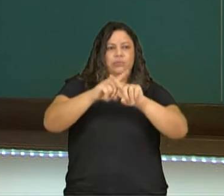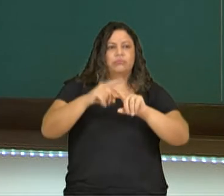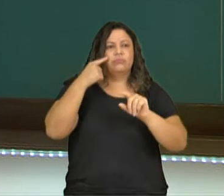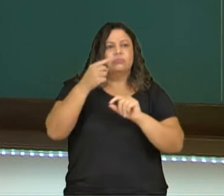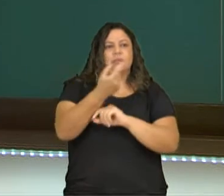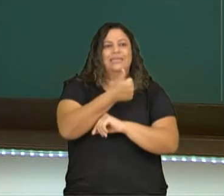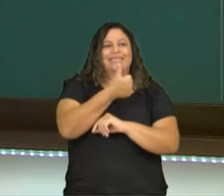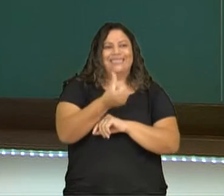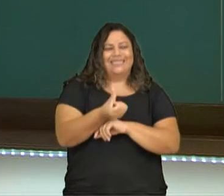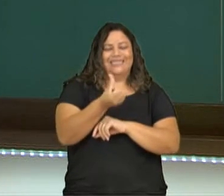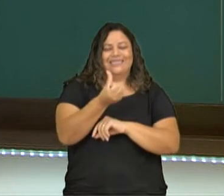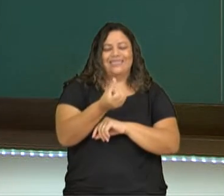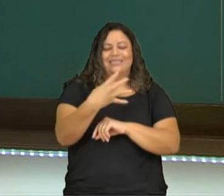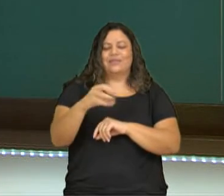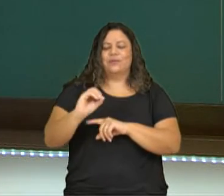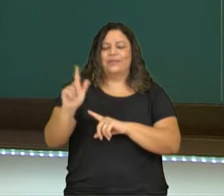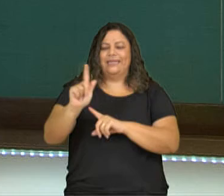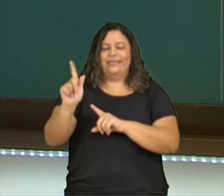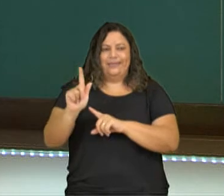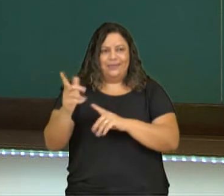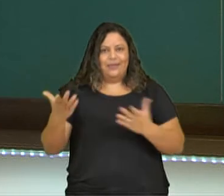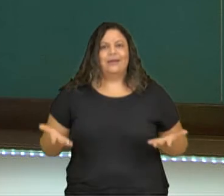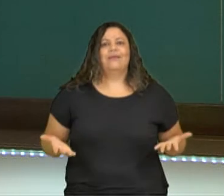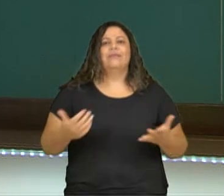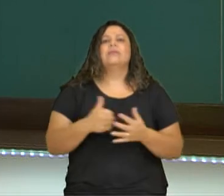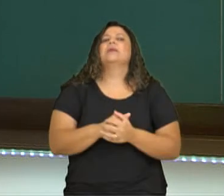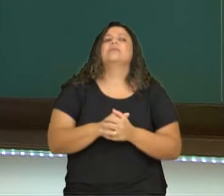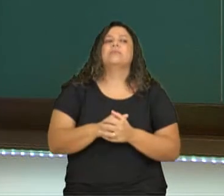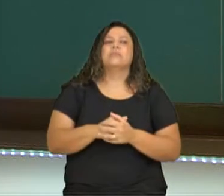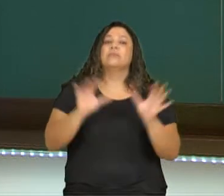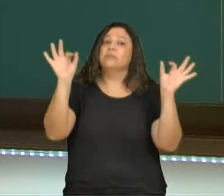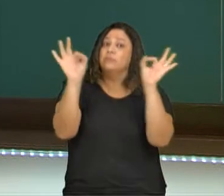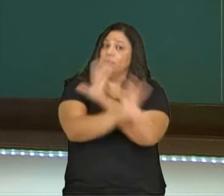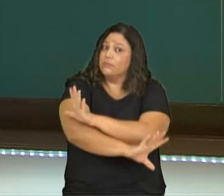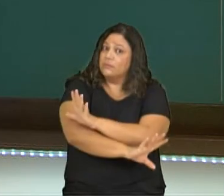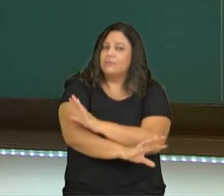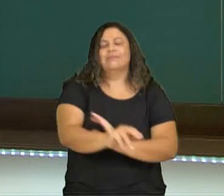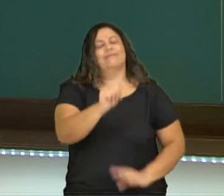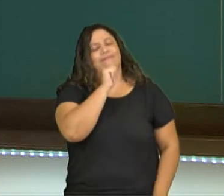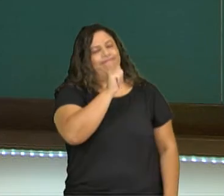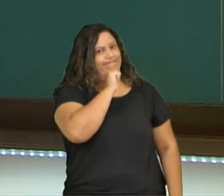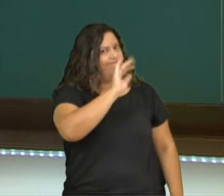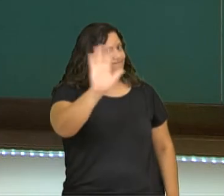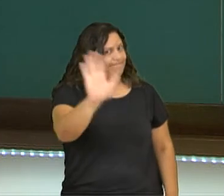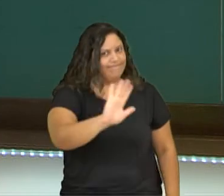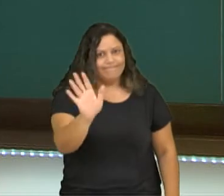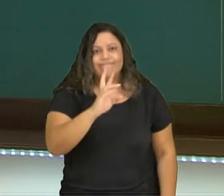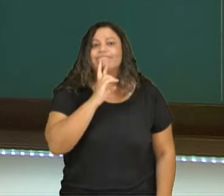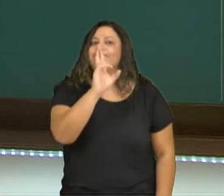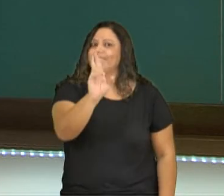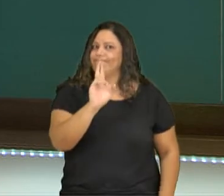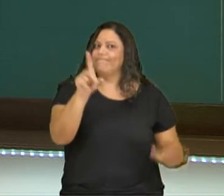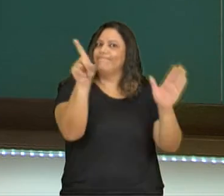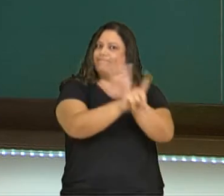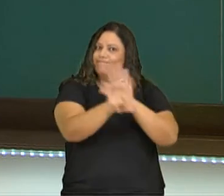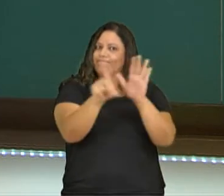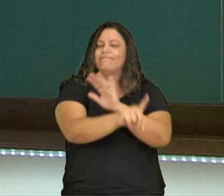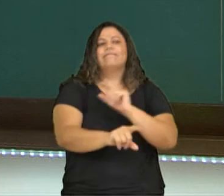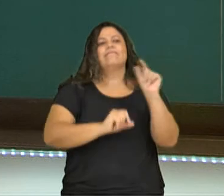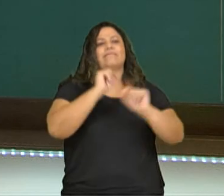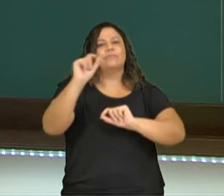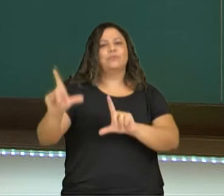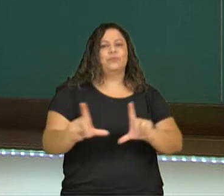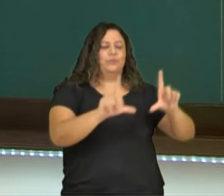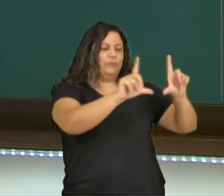640 gramas de carbonato de cálcio, tá? Terminamos? Não, a gente precisa responder a pergunta. Cálculo